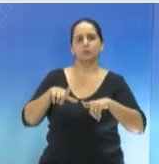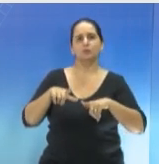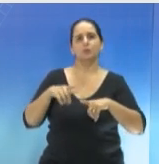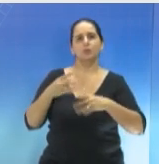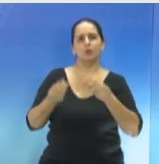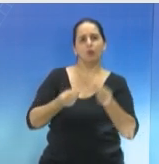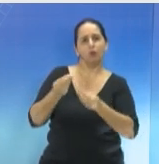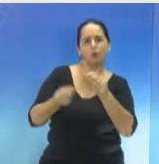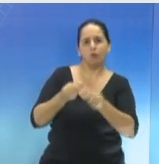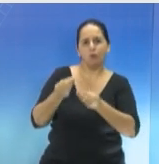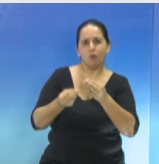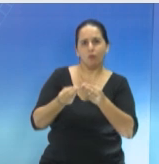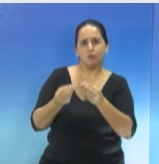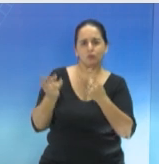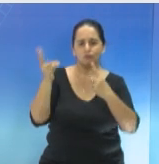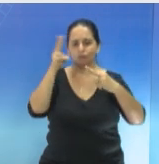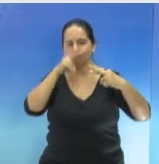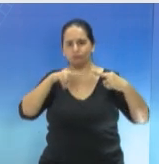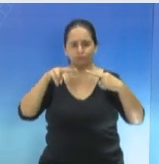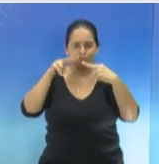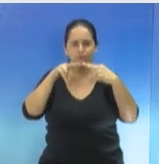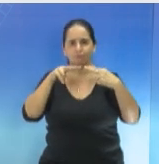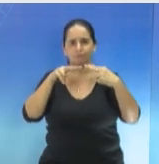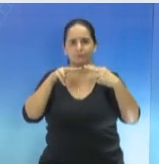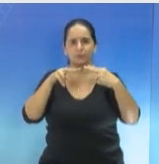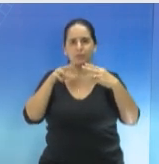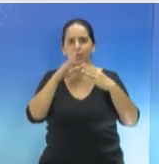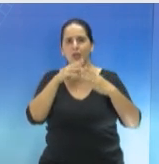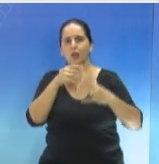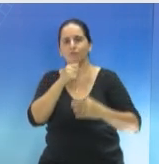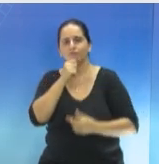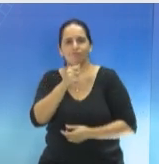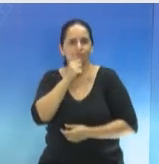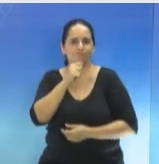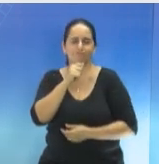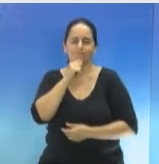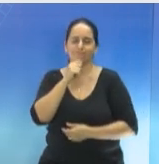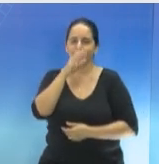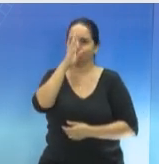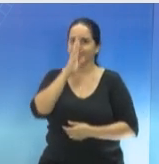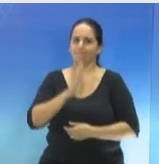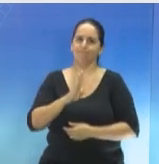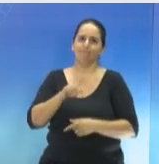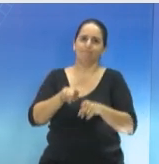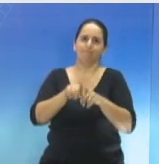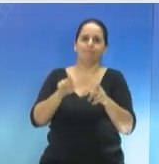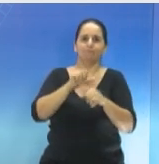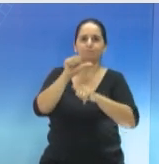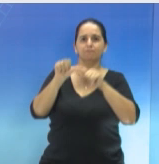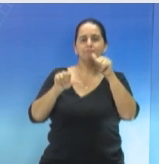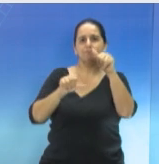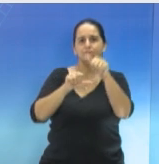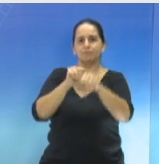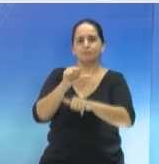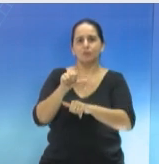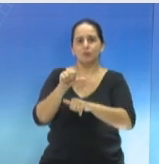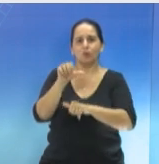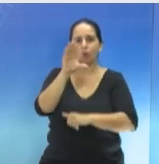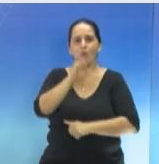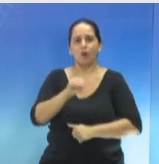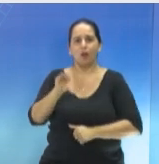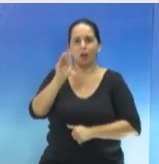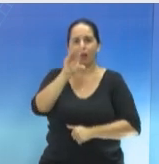convida, um quebrar de olhos que promete tudo, à toa, gratuitamente. Modificou-se o timbre de sua